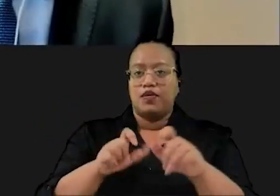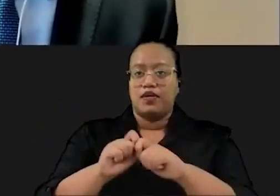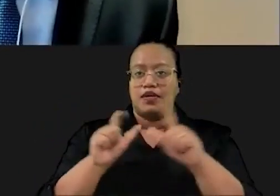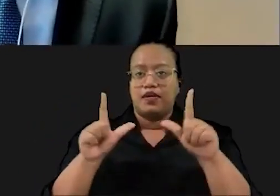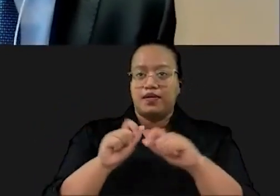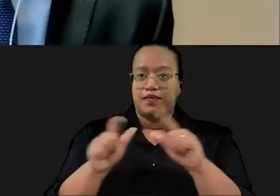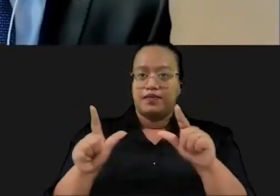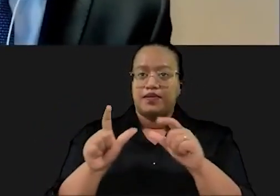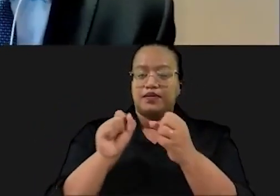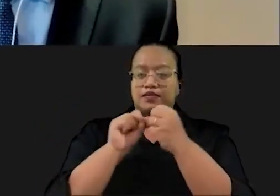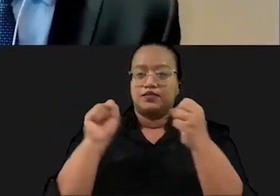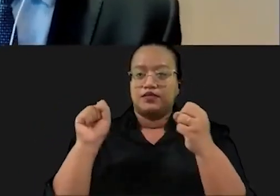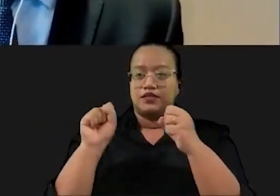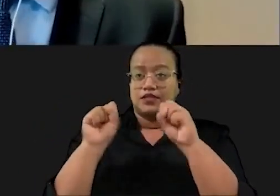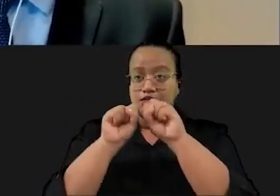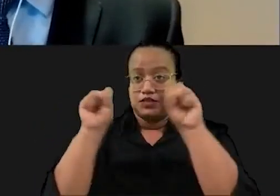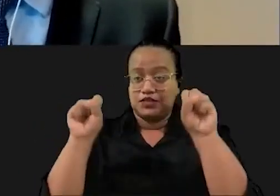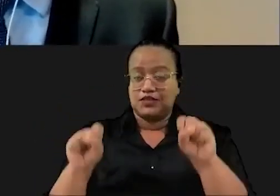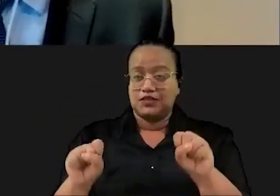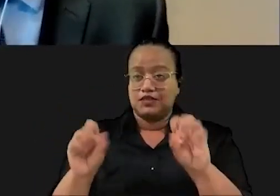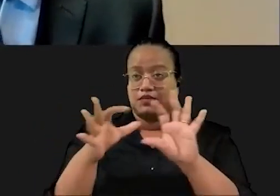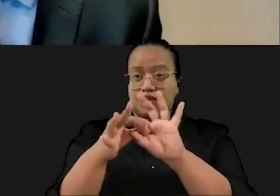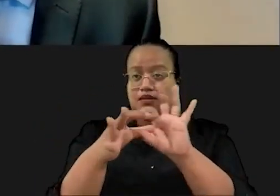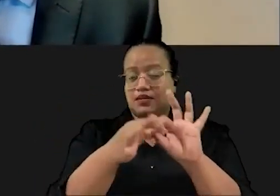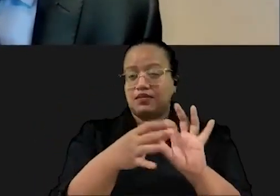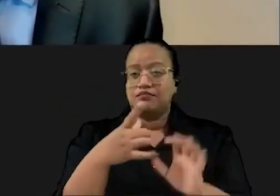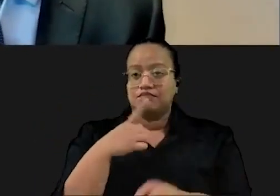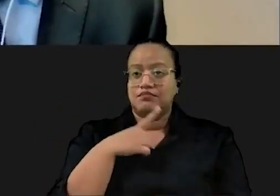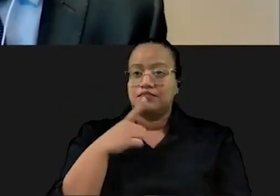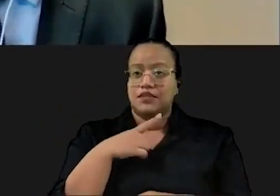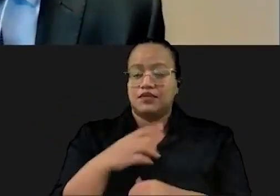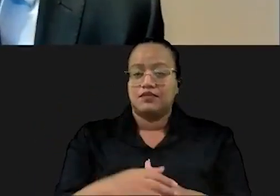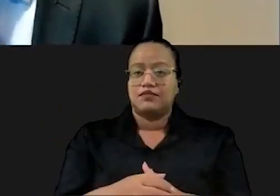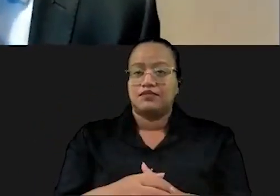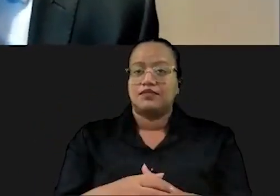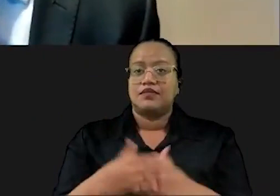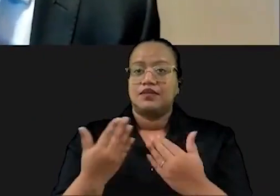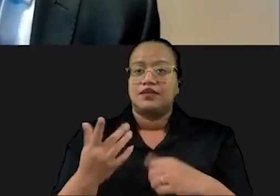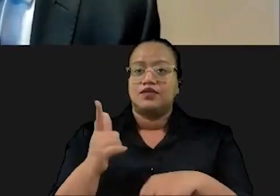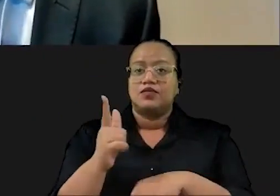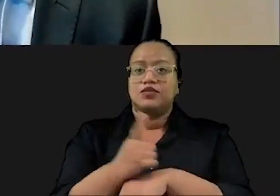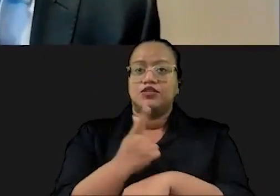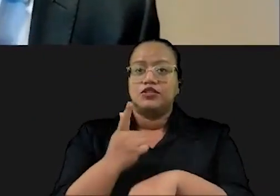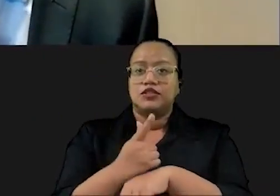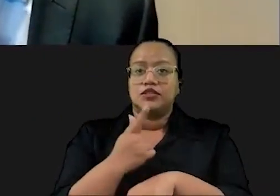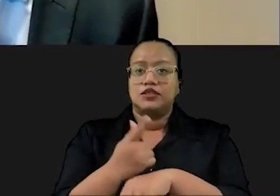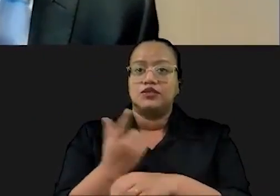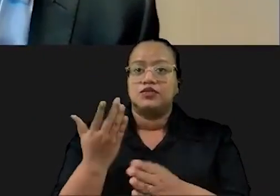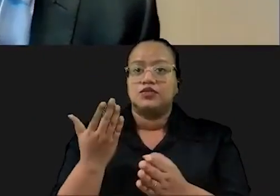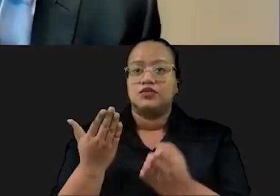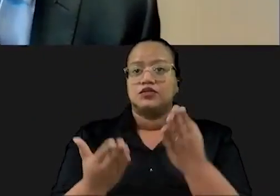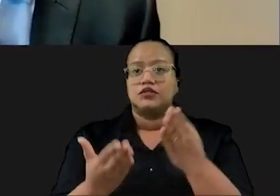E o PJE usa, portanto, essa ideia de gestão por processo de trabalho. Essa concepção de gestão, ela foi, aqui na Terceira